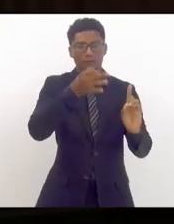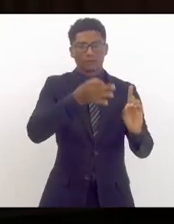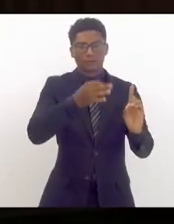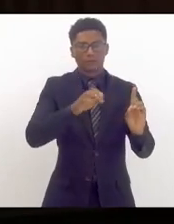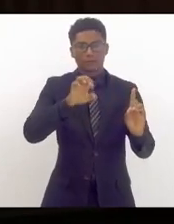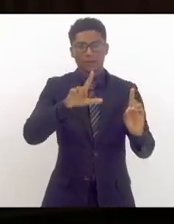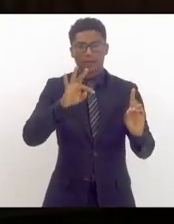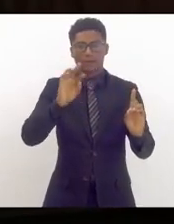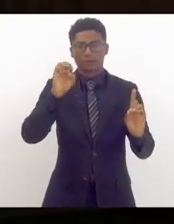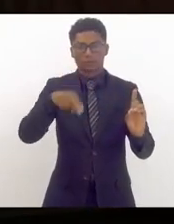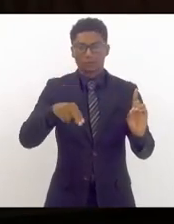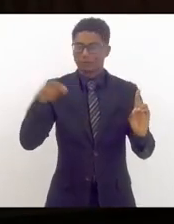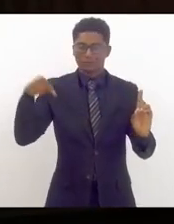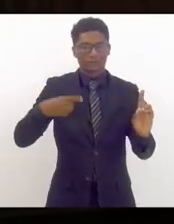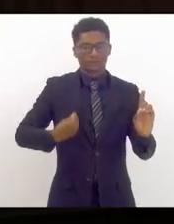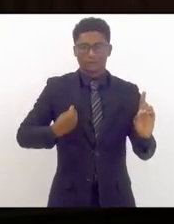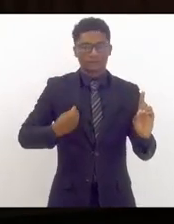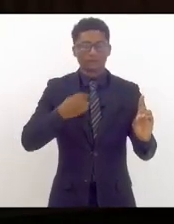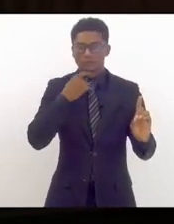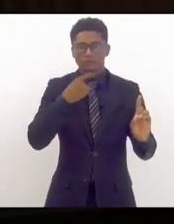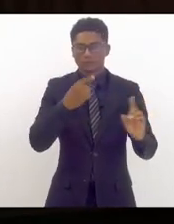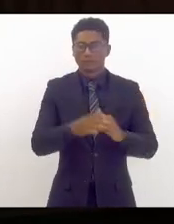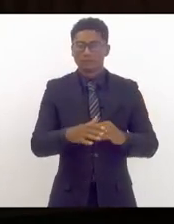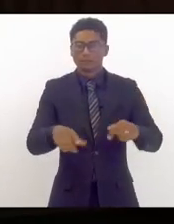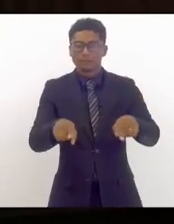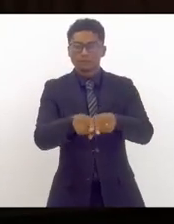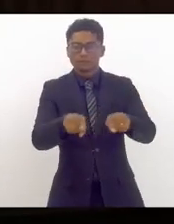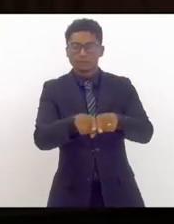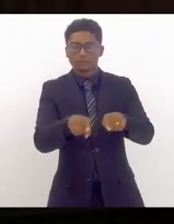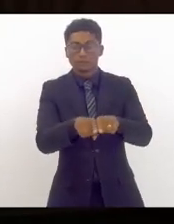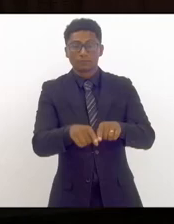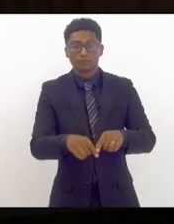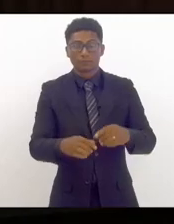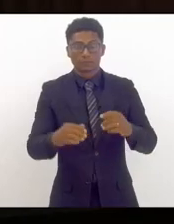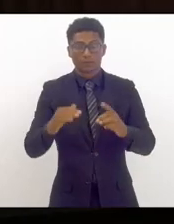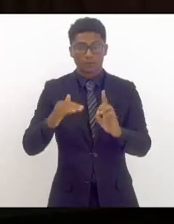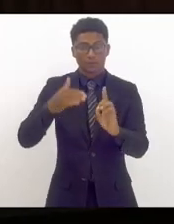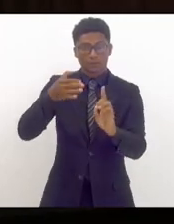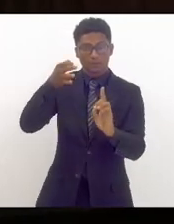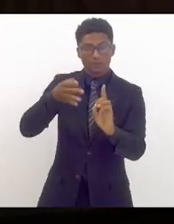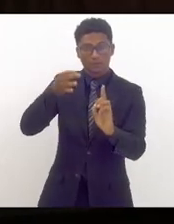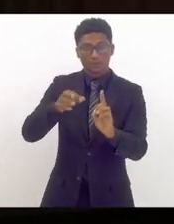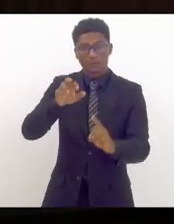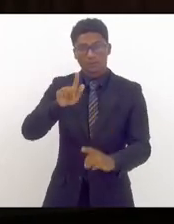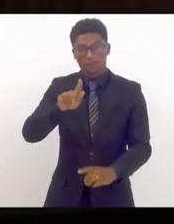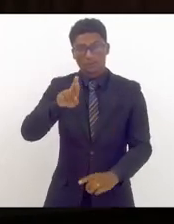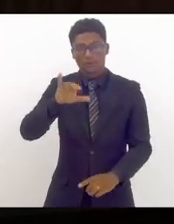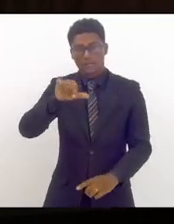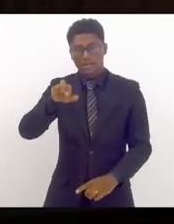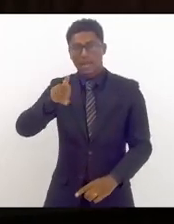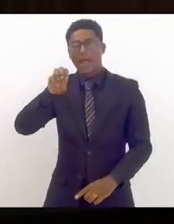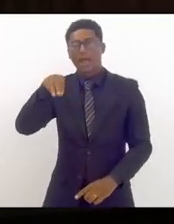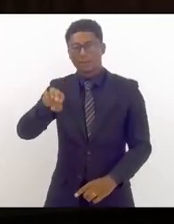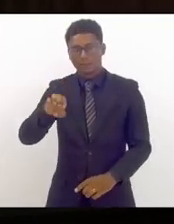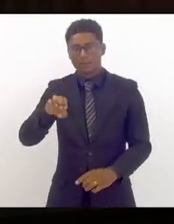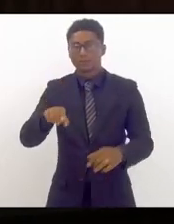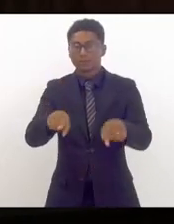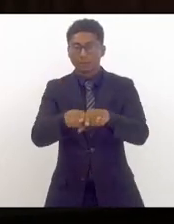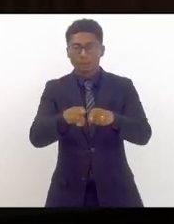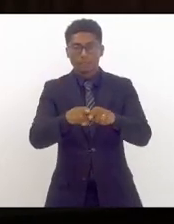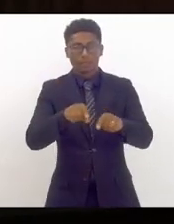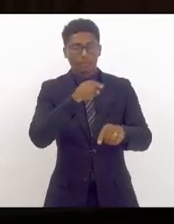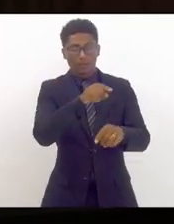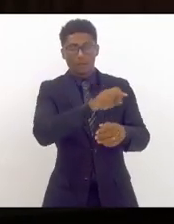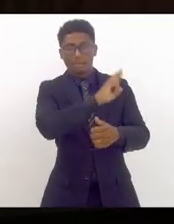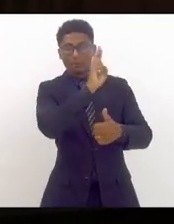do Tribunal Regional Federal da 2ª Região, desembargador Guilherme Calmon, o procurador-geral do Estado,